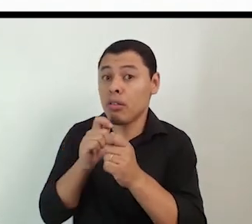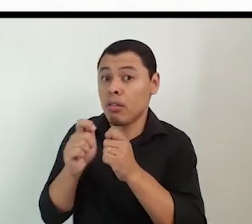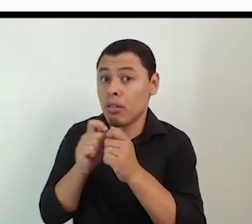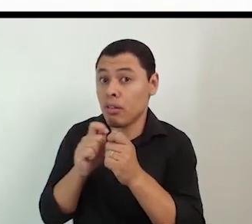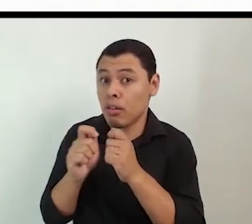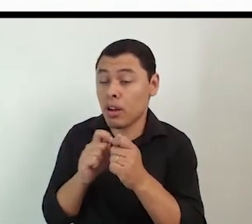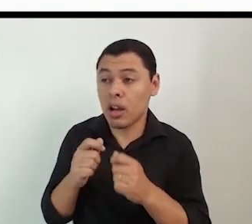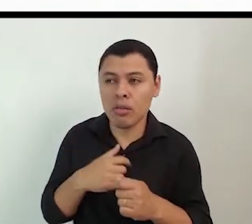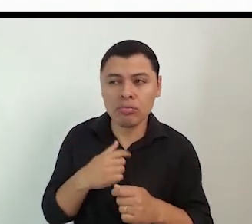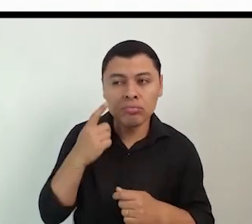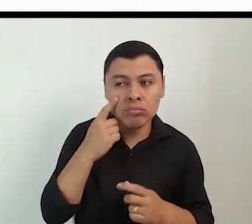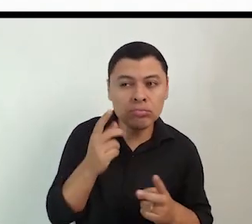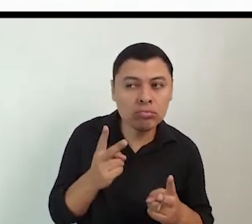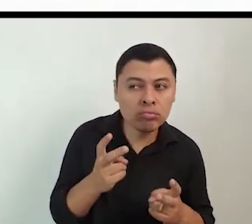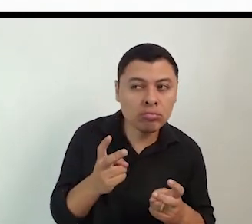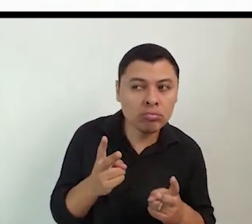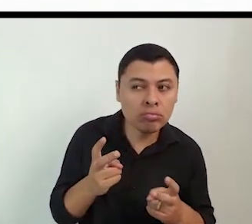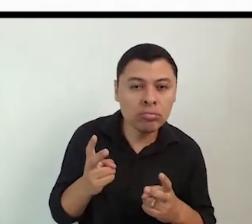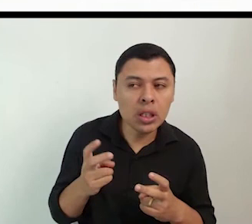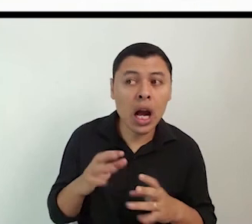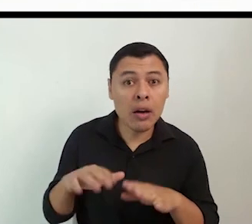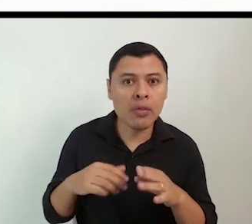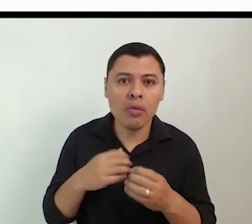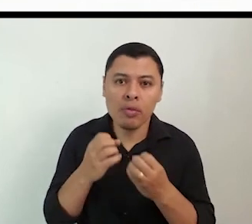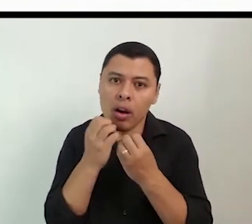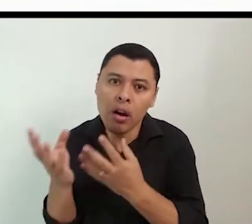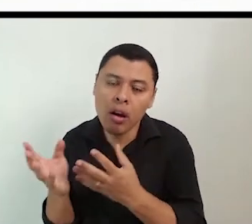ia sentindo o clima e às vezes eu falava, às vezes não.